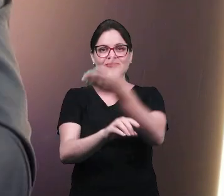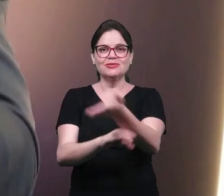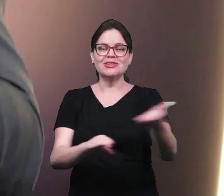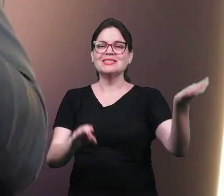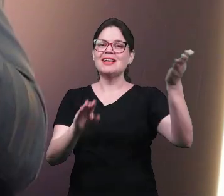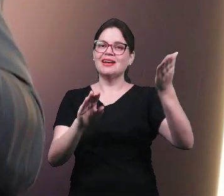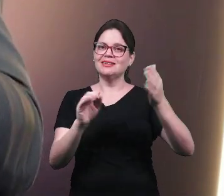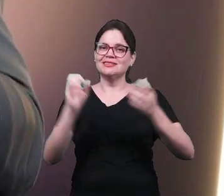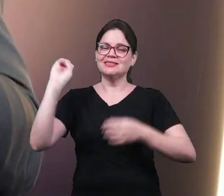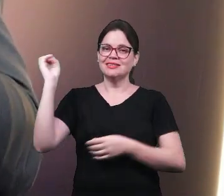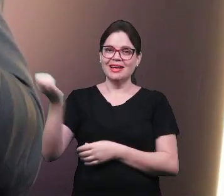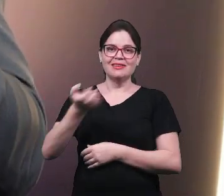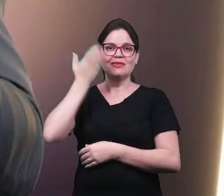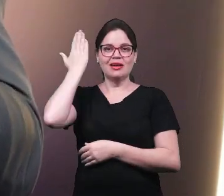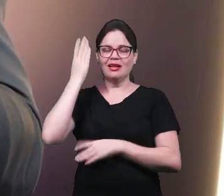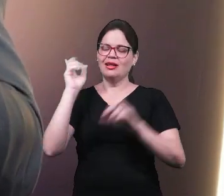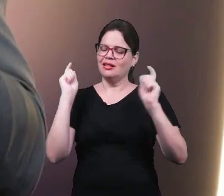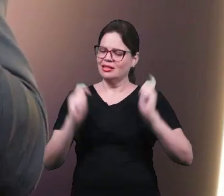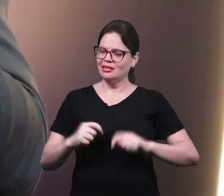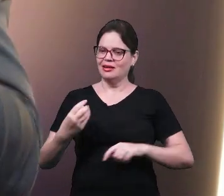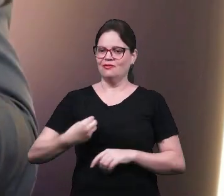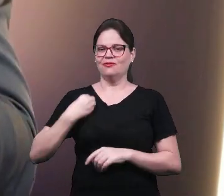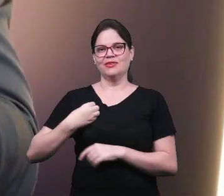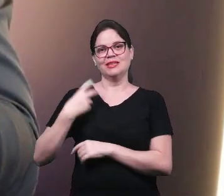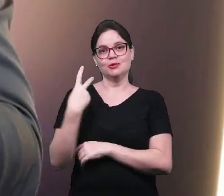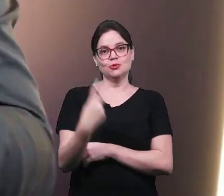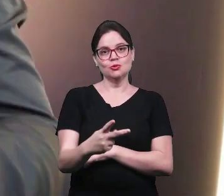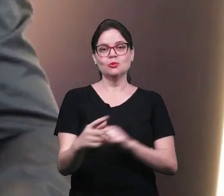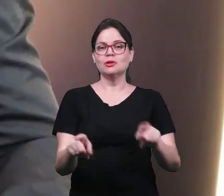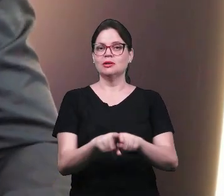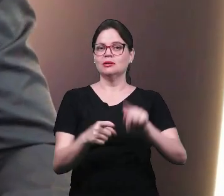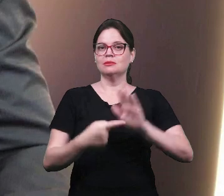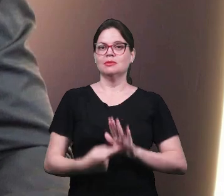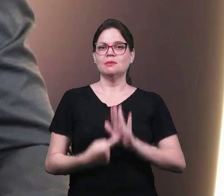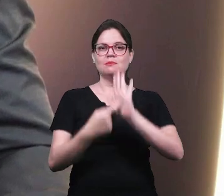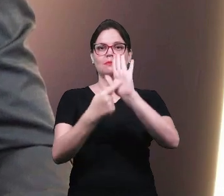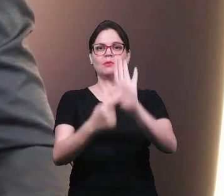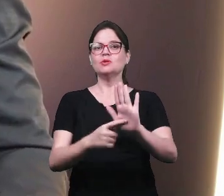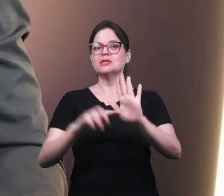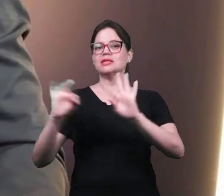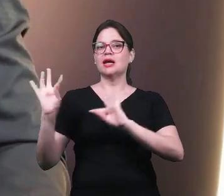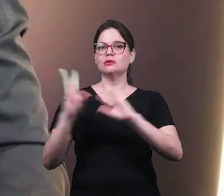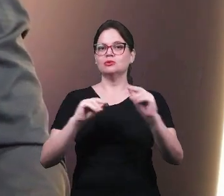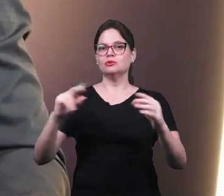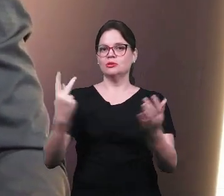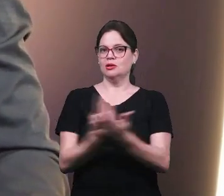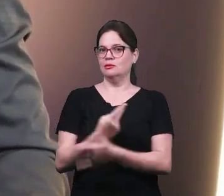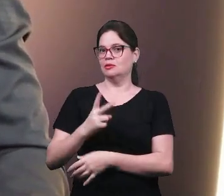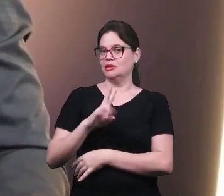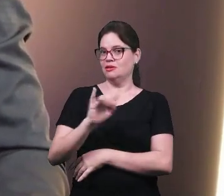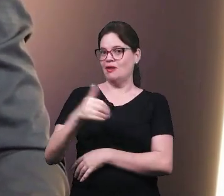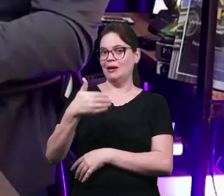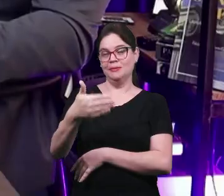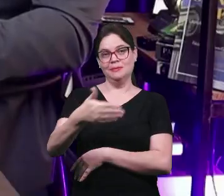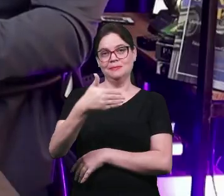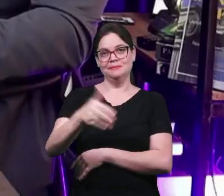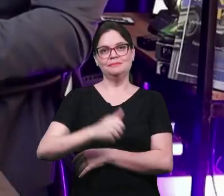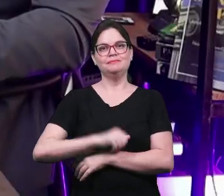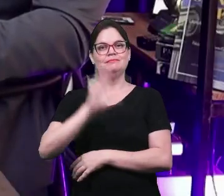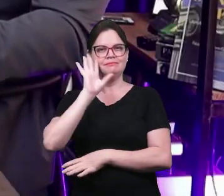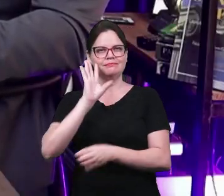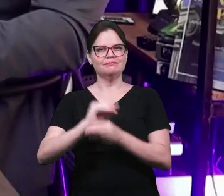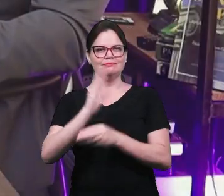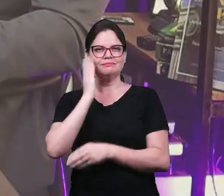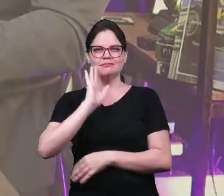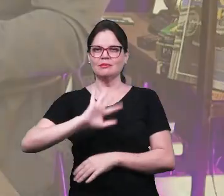quer fazer parte da sua vida e te mostrar aquilo que ainda há de acontecer. O que nós sabemos são os